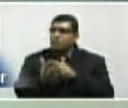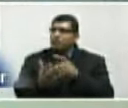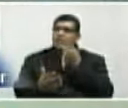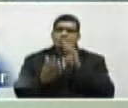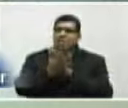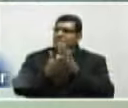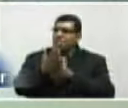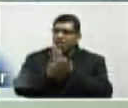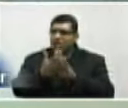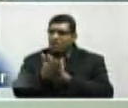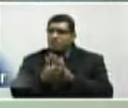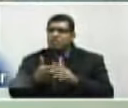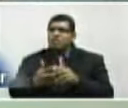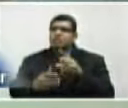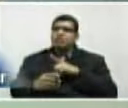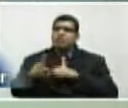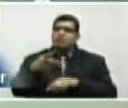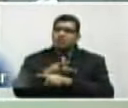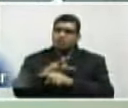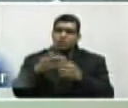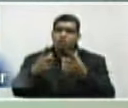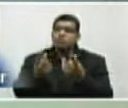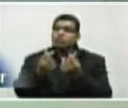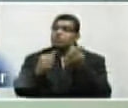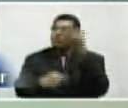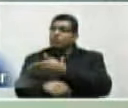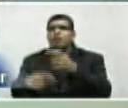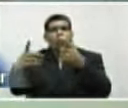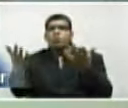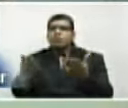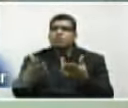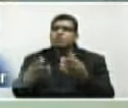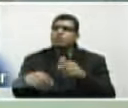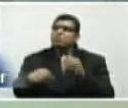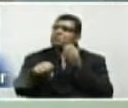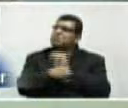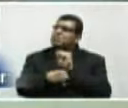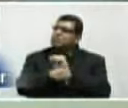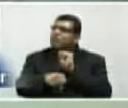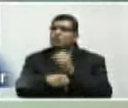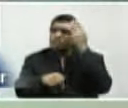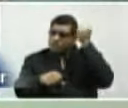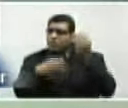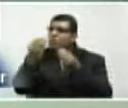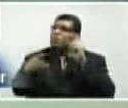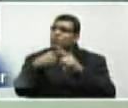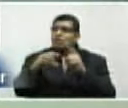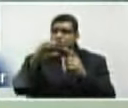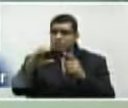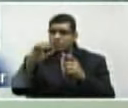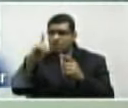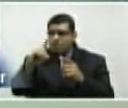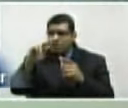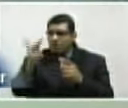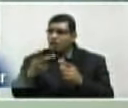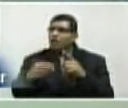nem, deputado Zé Ricardo, para onde esse dinheiro vai. Nós estamos supondo que vai para o CDH e que vai para o Fundo de